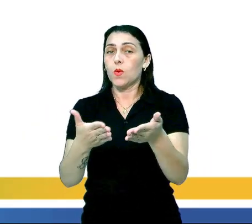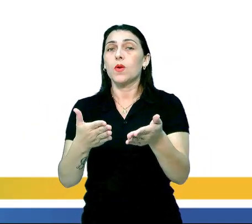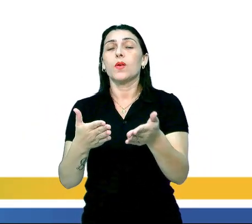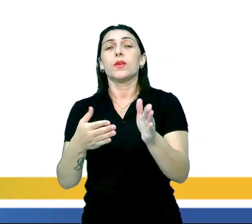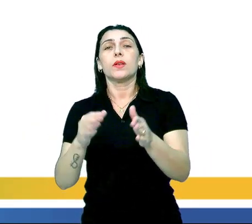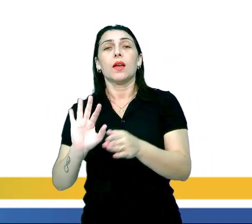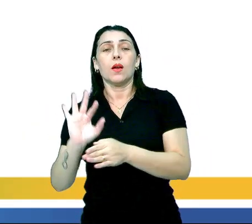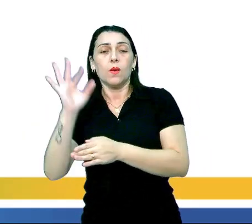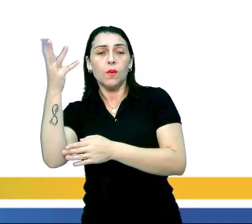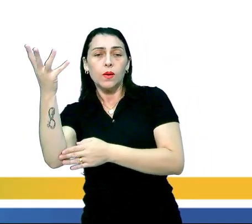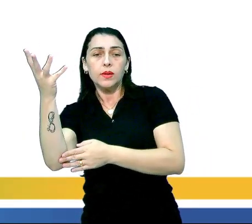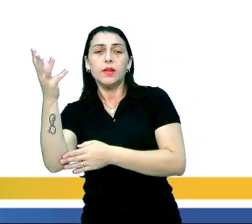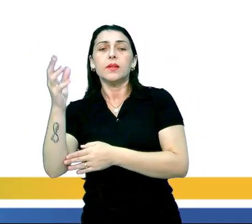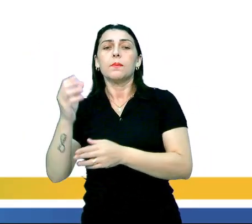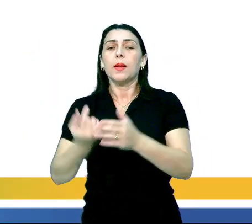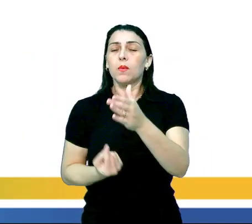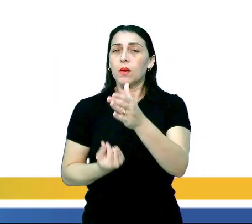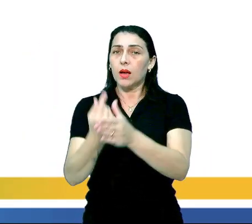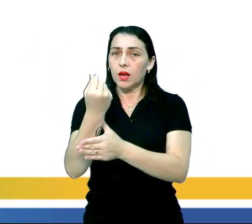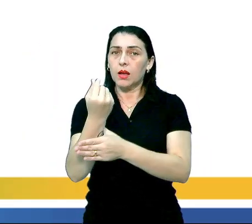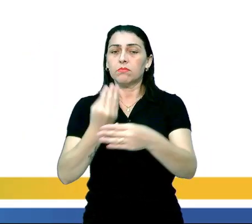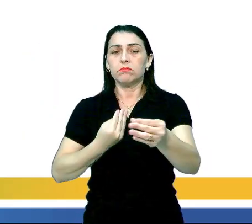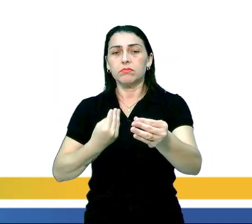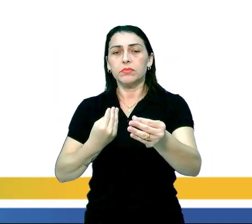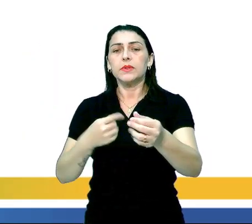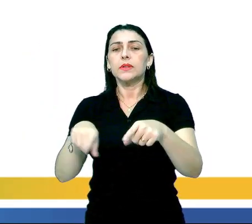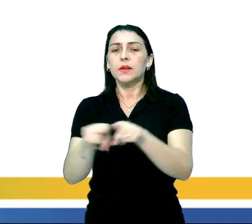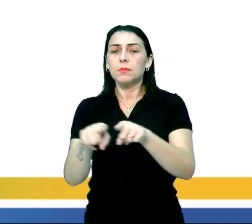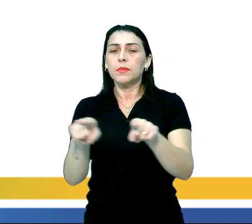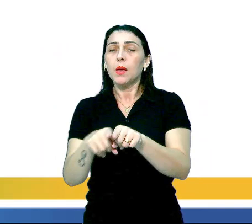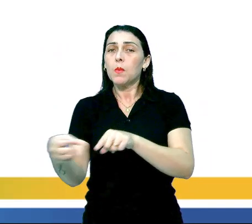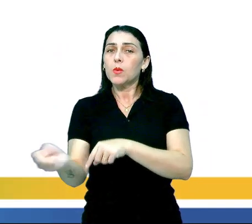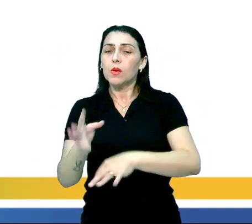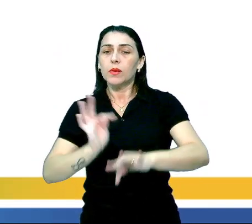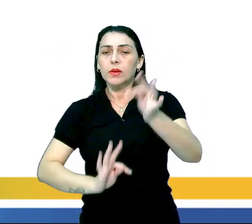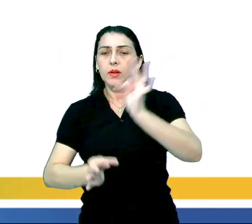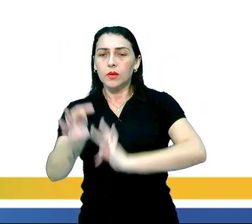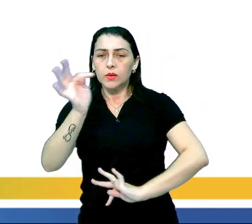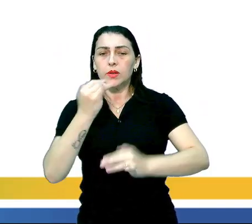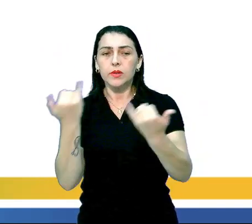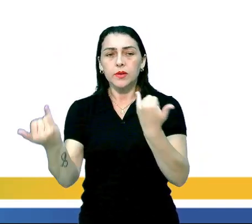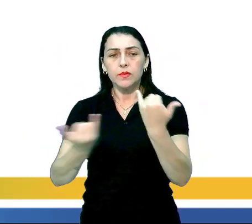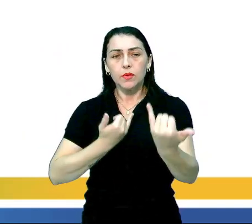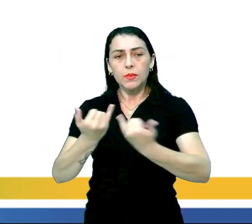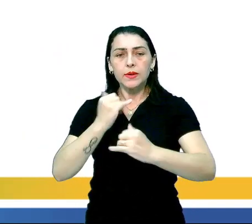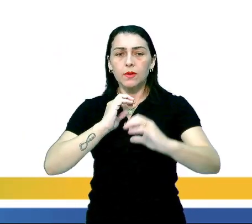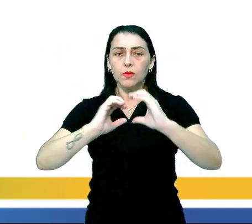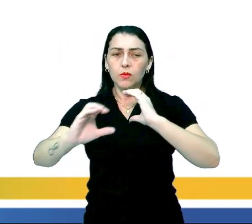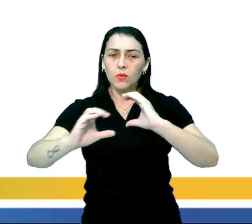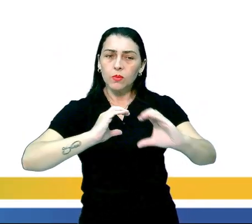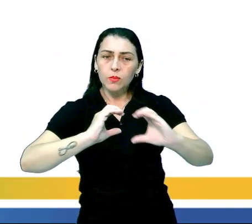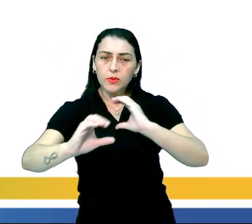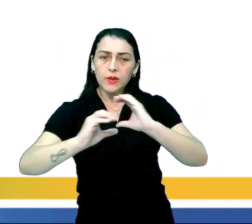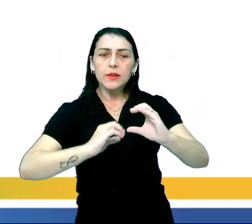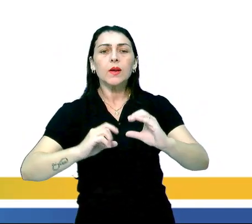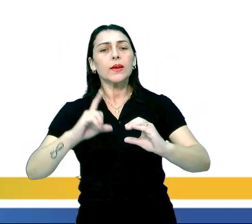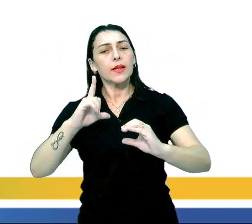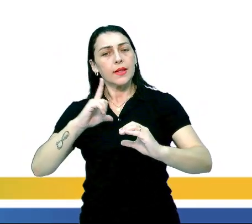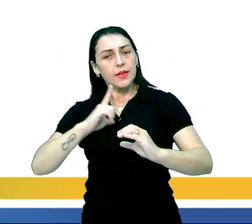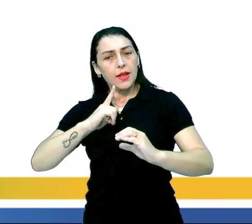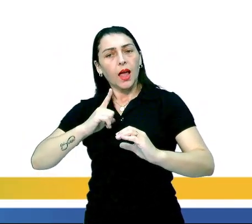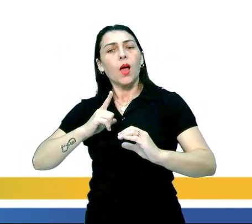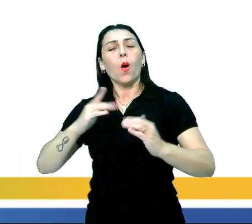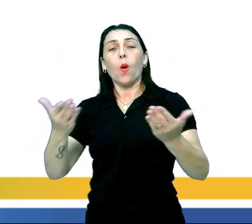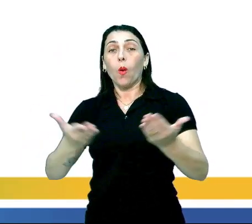rede, marcada pelo capitalismo flexível e pelas novas tecnologias da informação e de